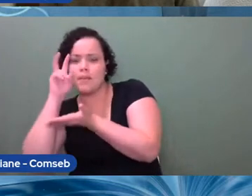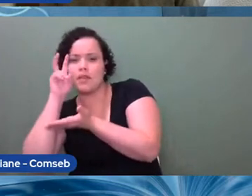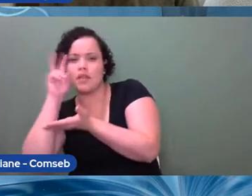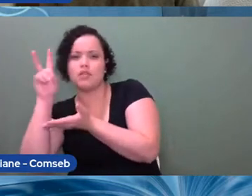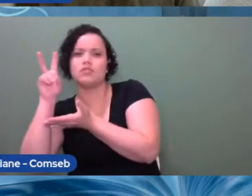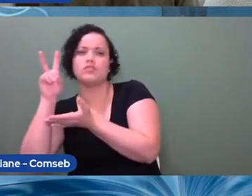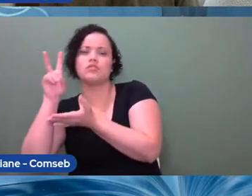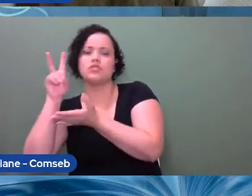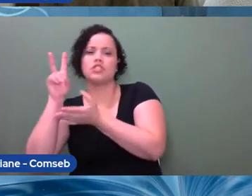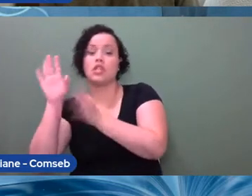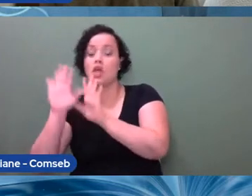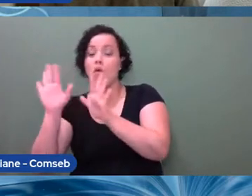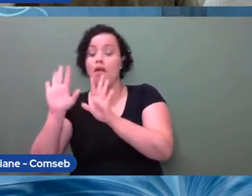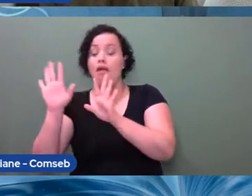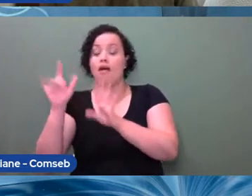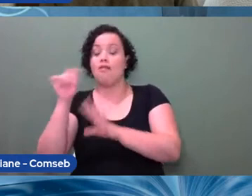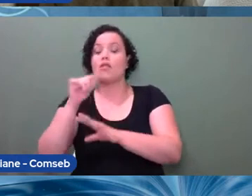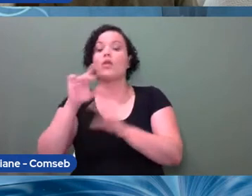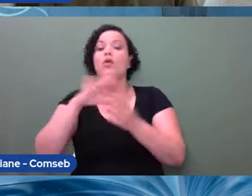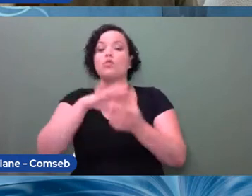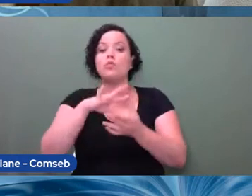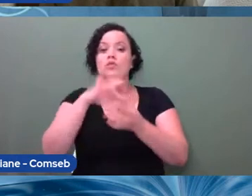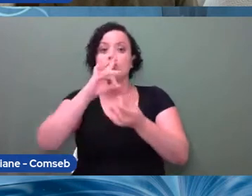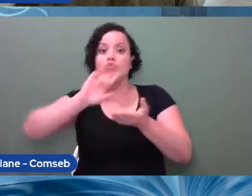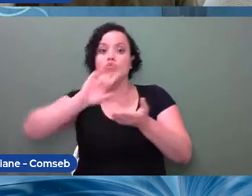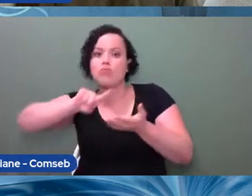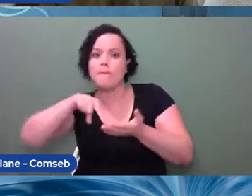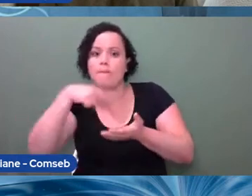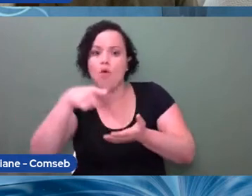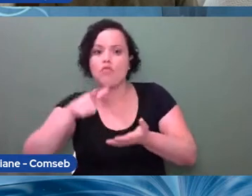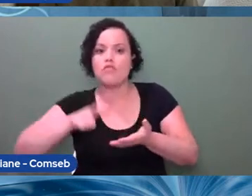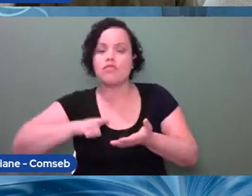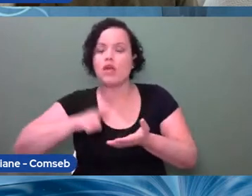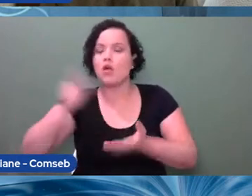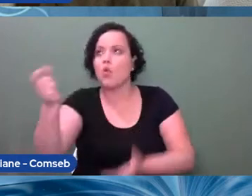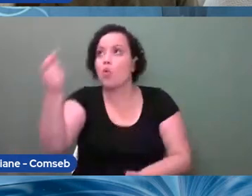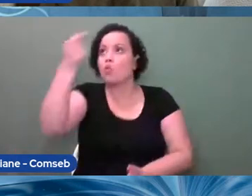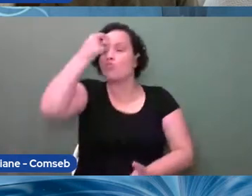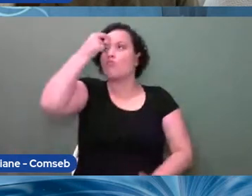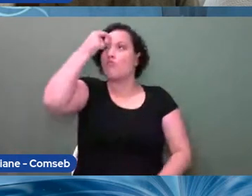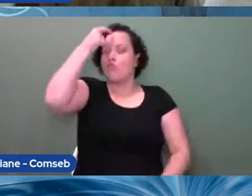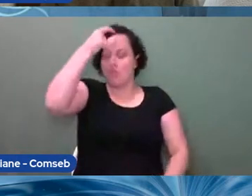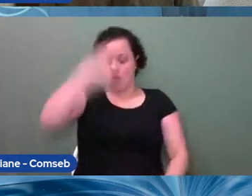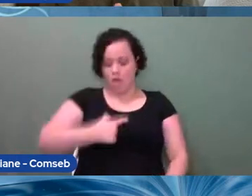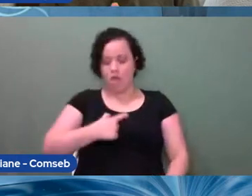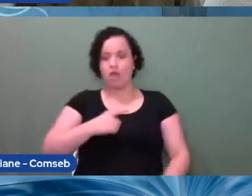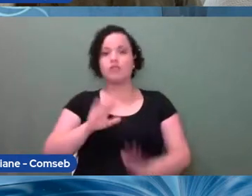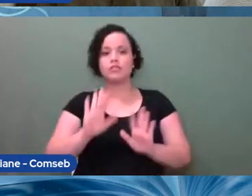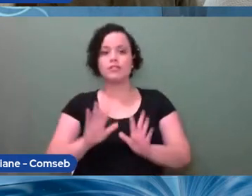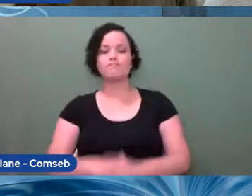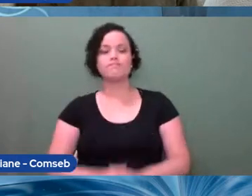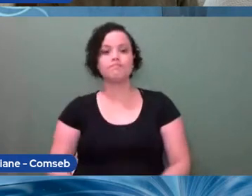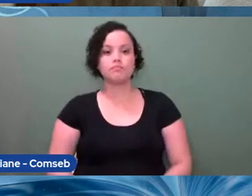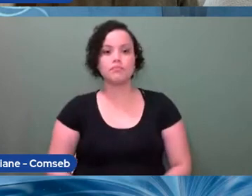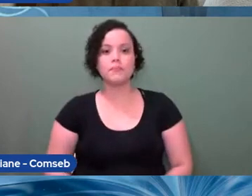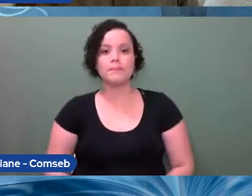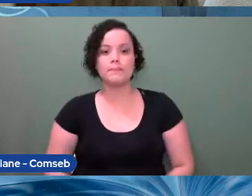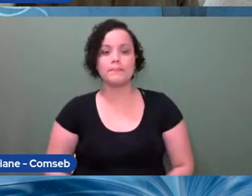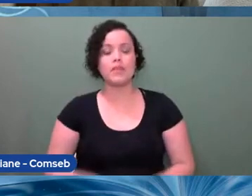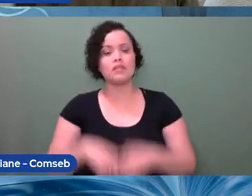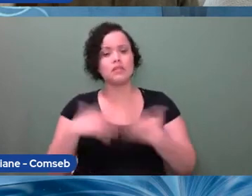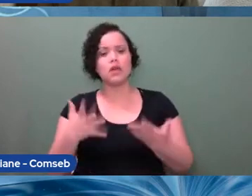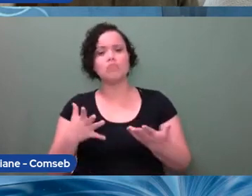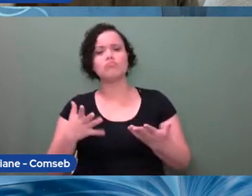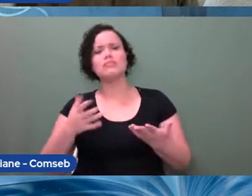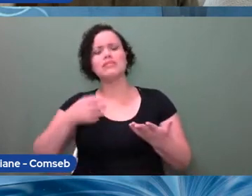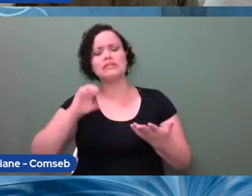espírito como depois de ter adquirido consciência de si. De tal maneira que, sim,